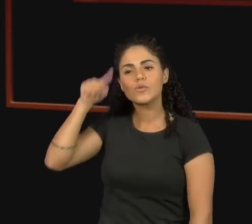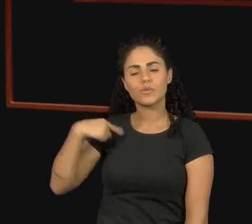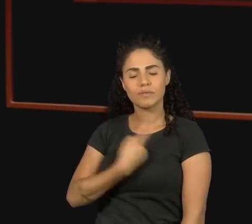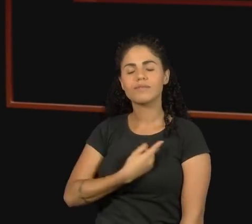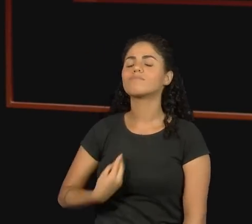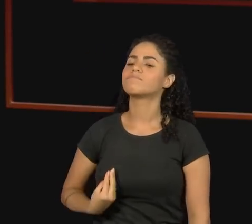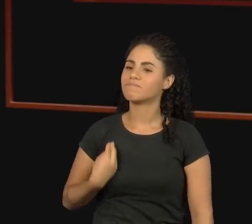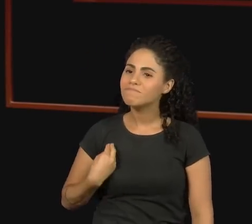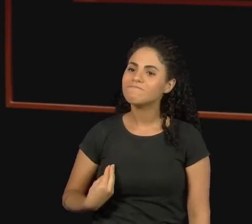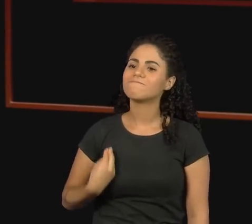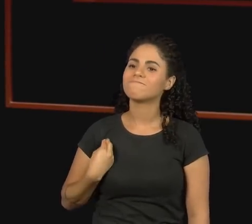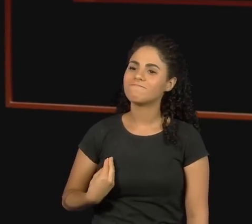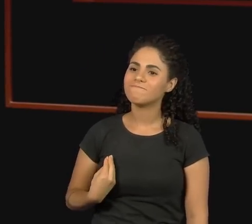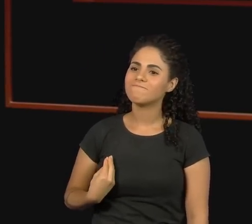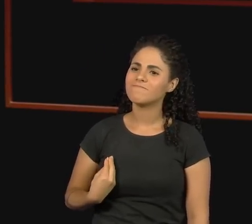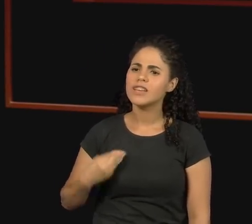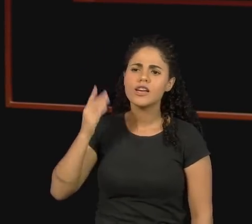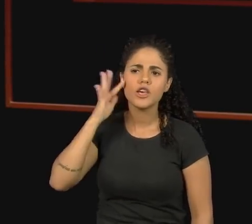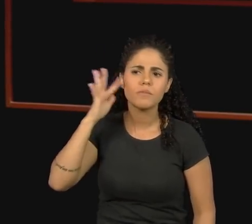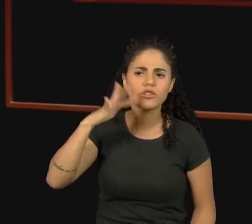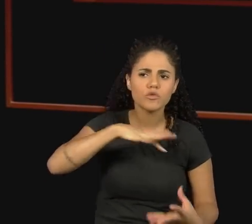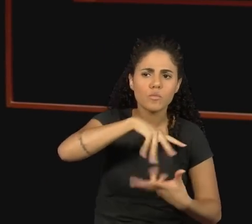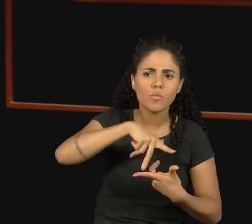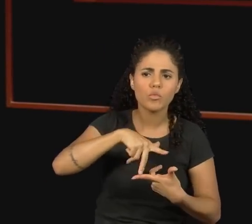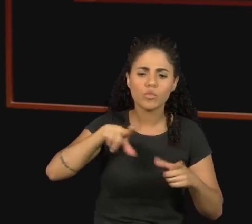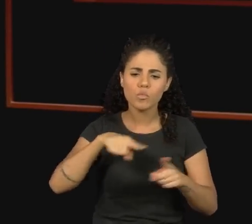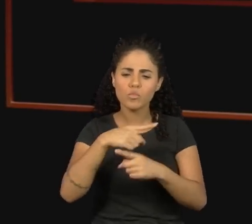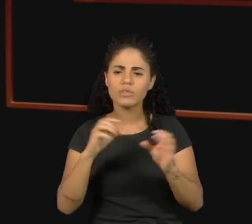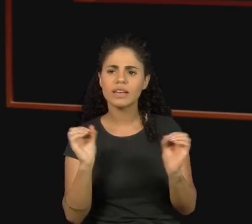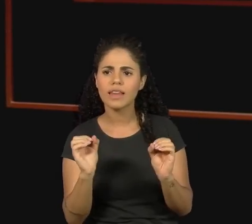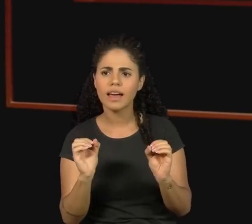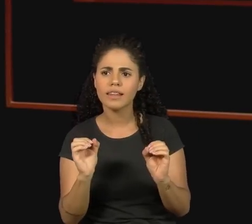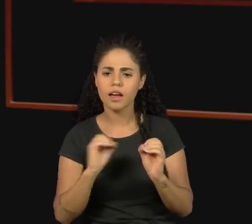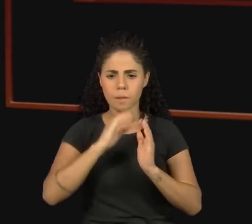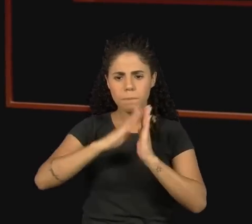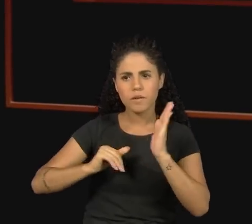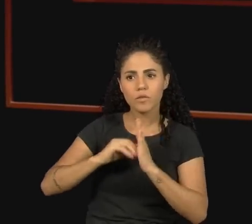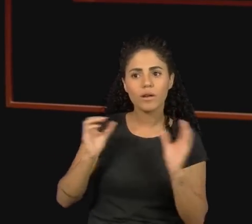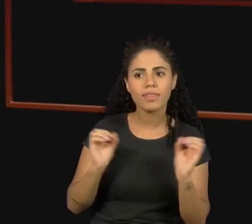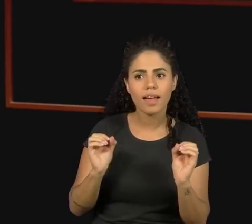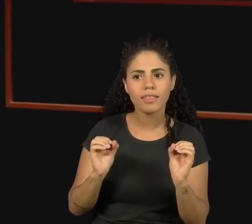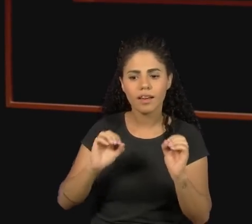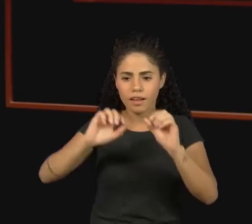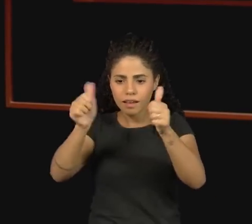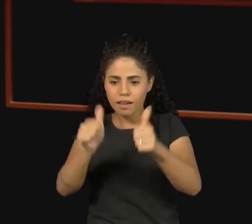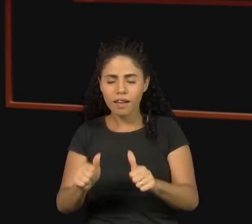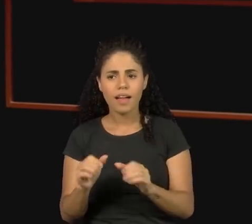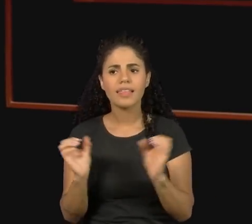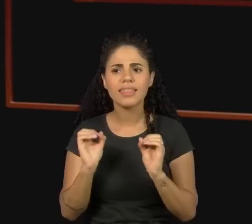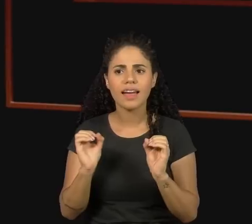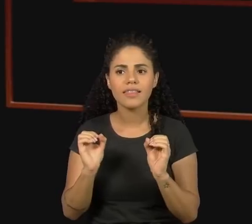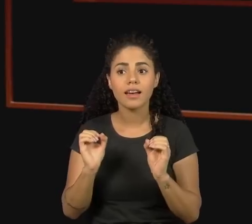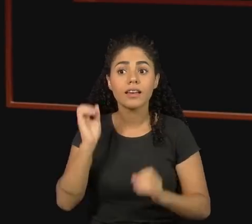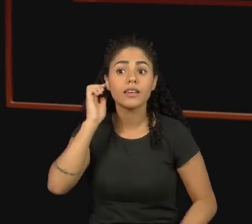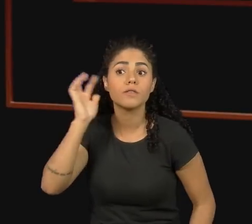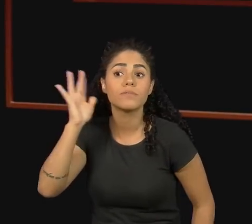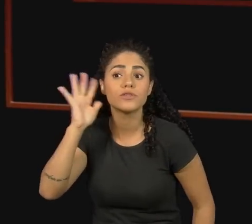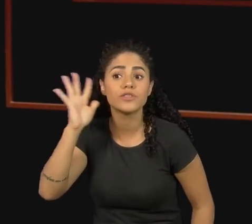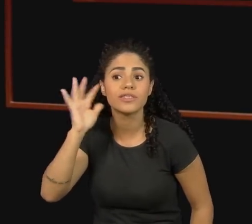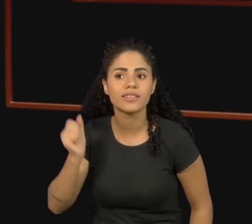precisa. Pensa um mundo sem música, sem pintura, sem escultura, sem